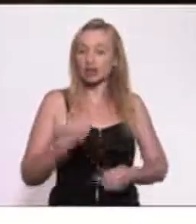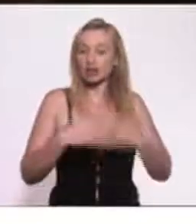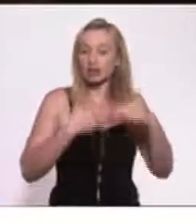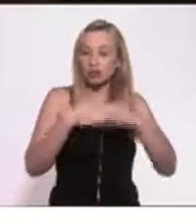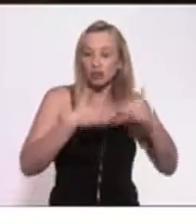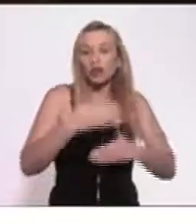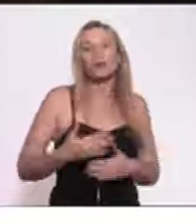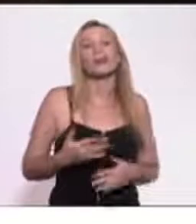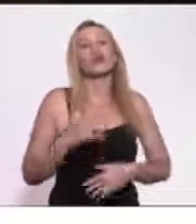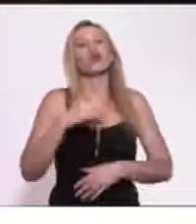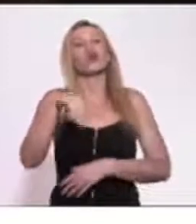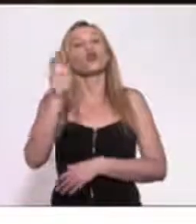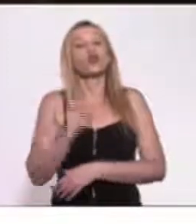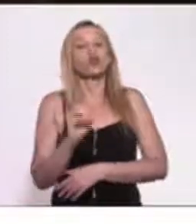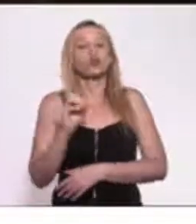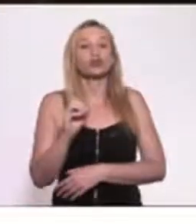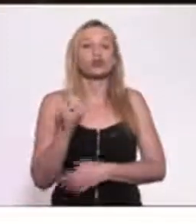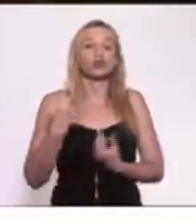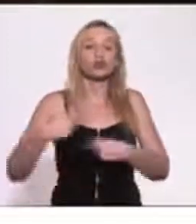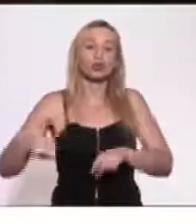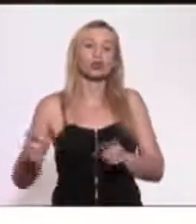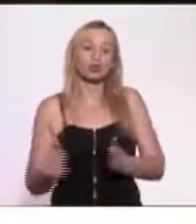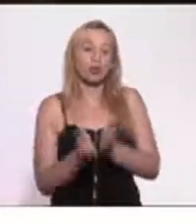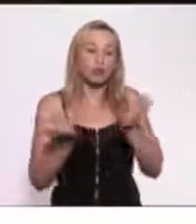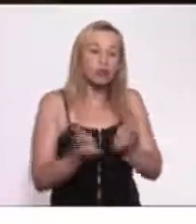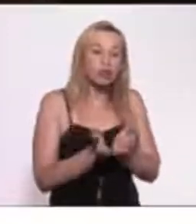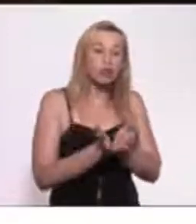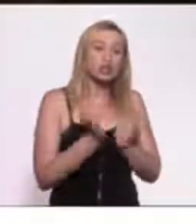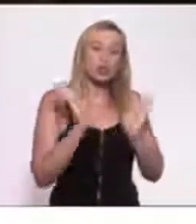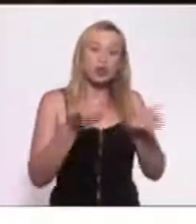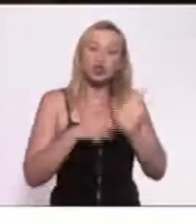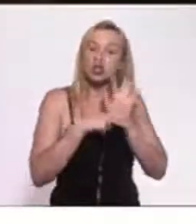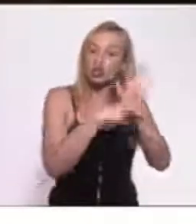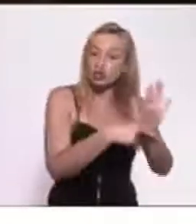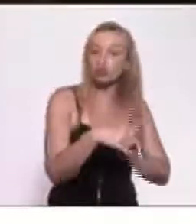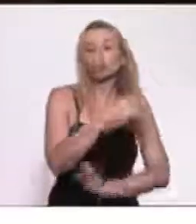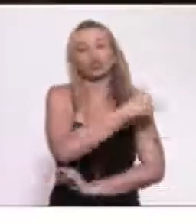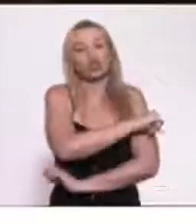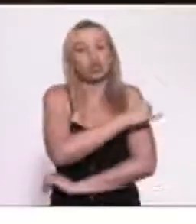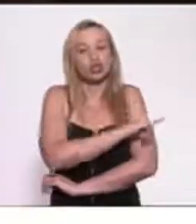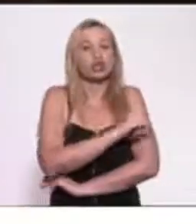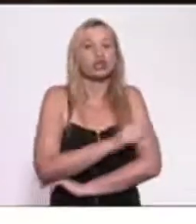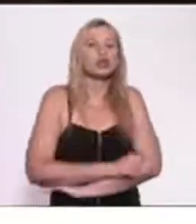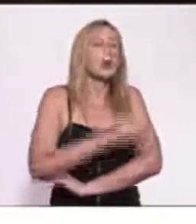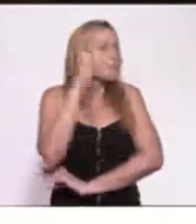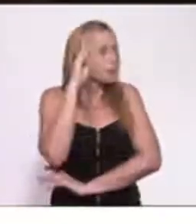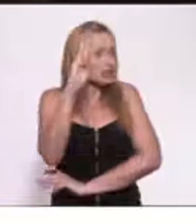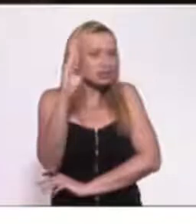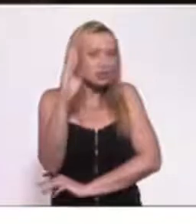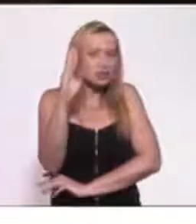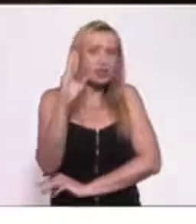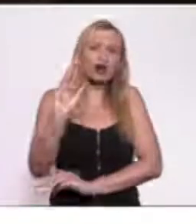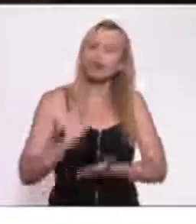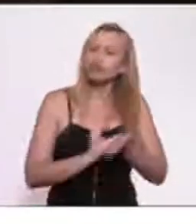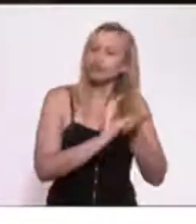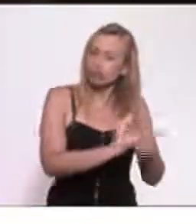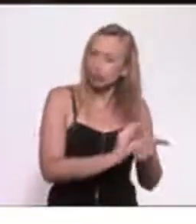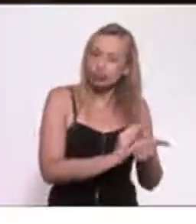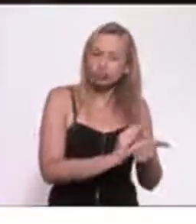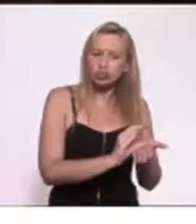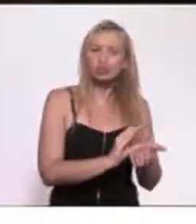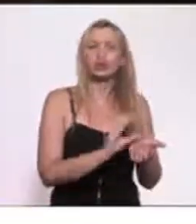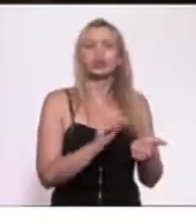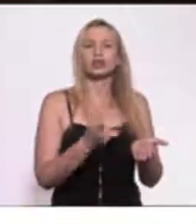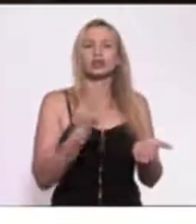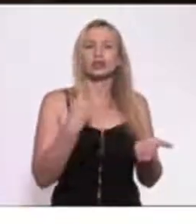Fundo Estadual de Combate à Pobreza, presidente, é um fundo que hoje ajuda muito o Rio de Janeiro. É a principal fonte de recursos para